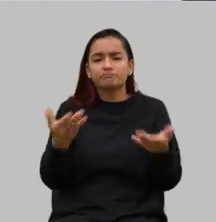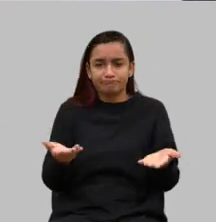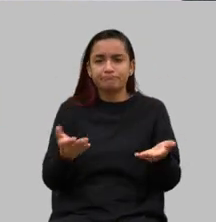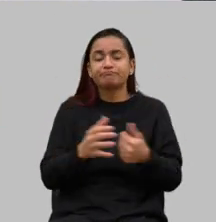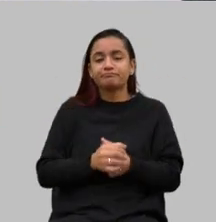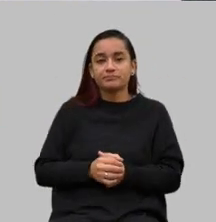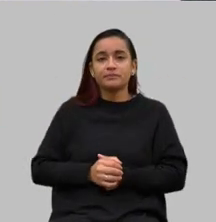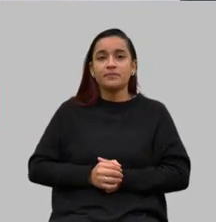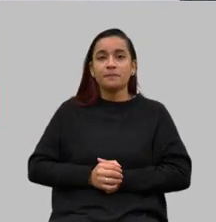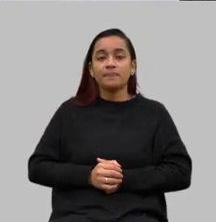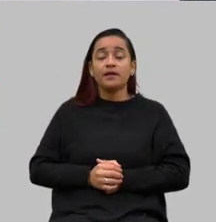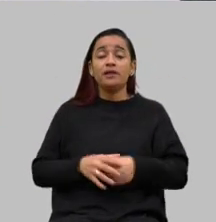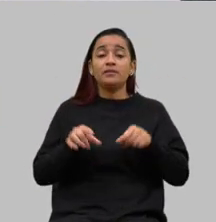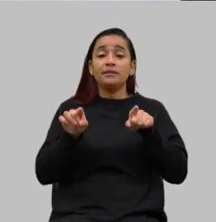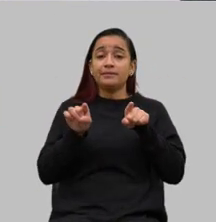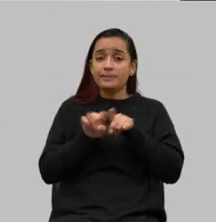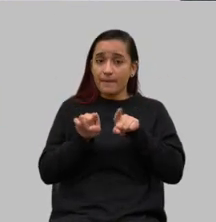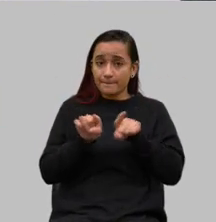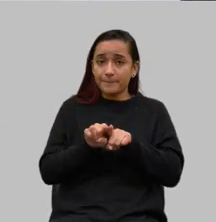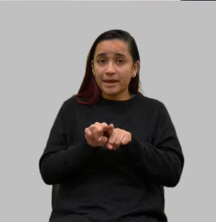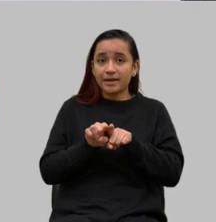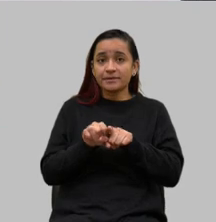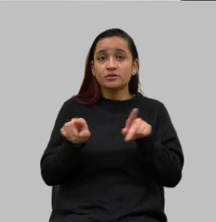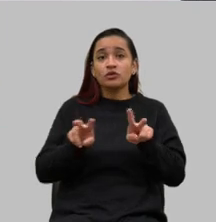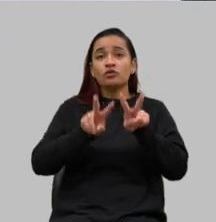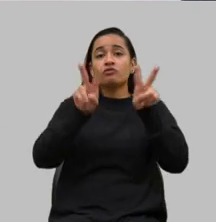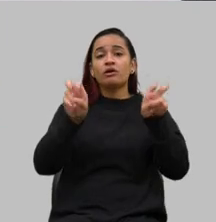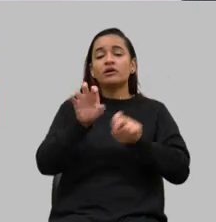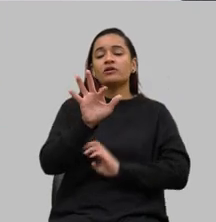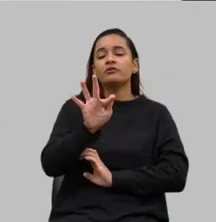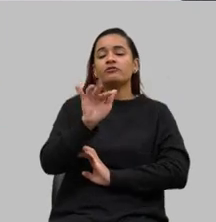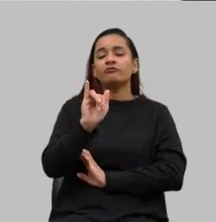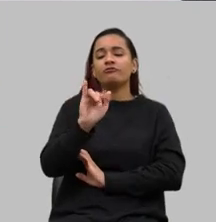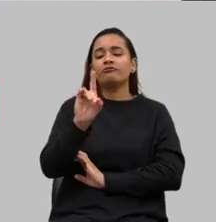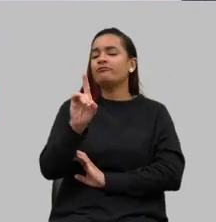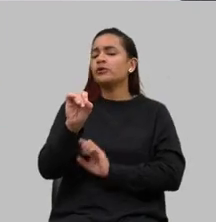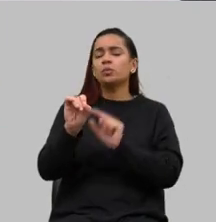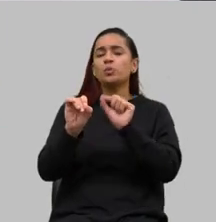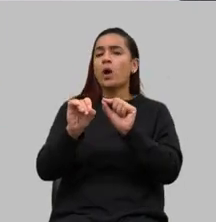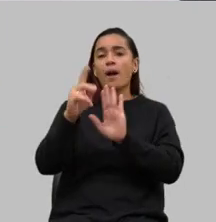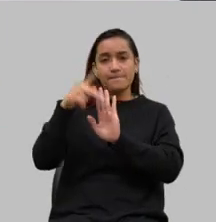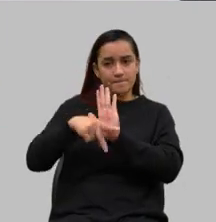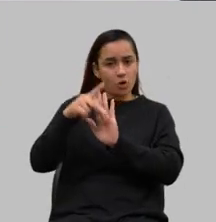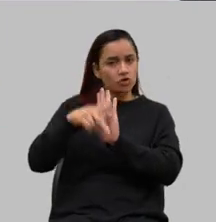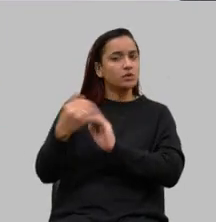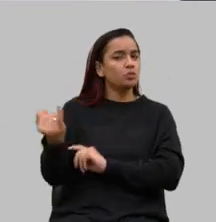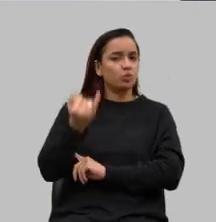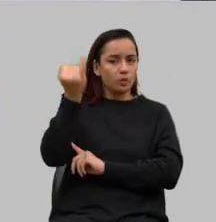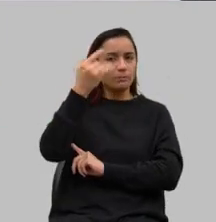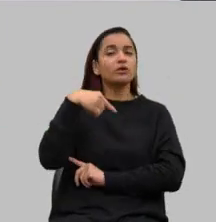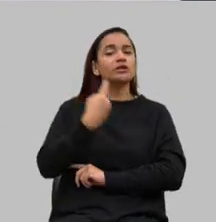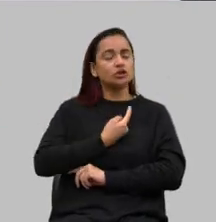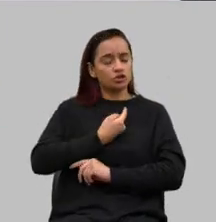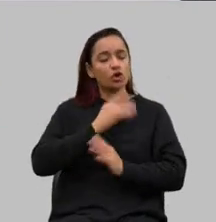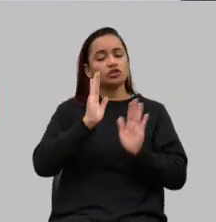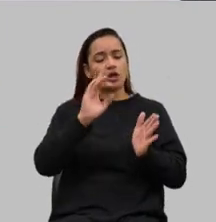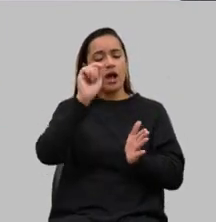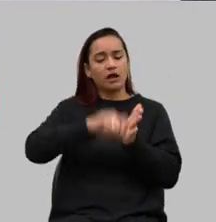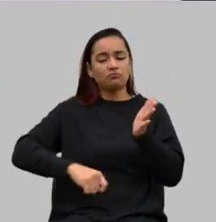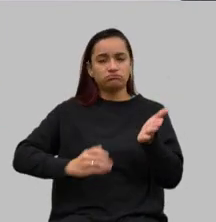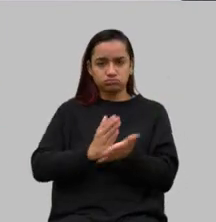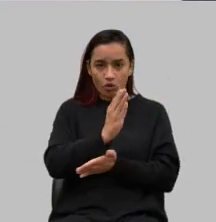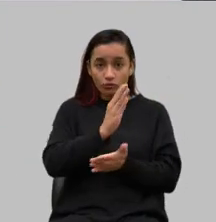eh falar sobre o fidr fidr foi um projeto importante que a gente aprovou aqui e a gente não vê